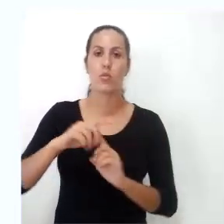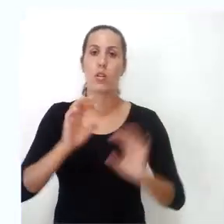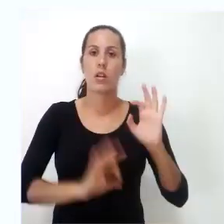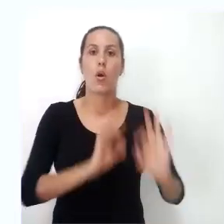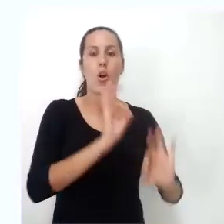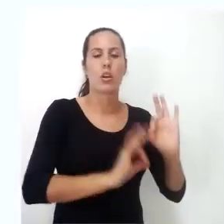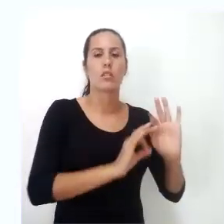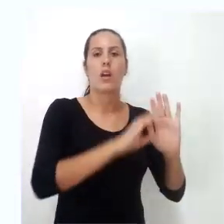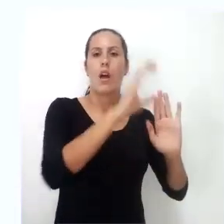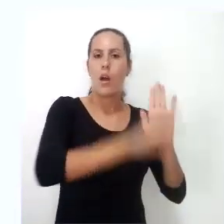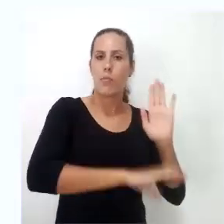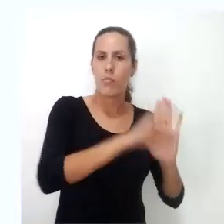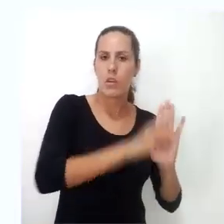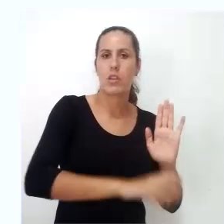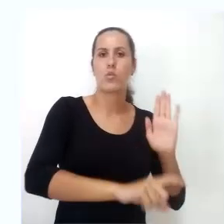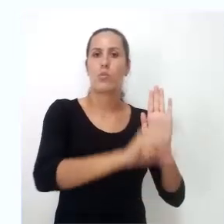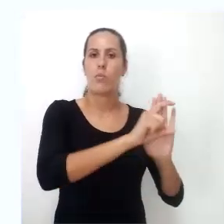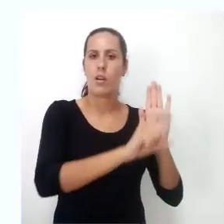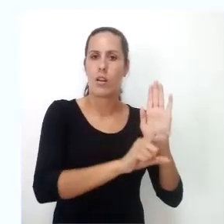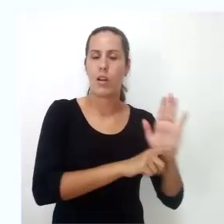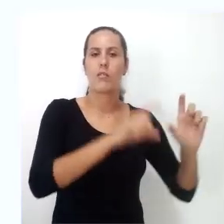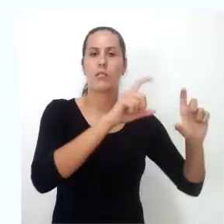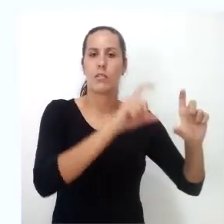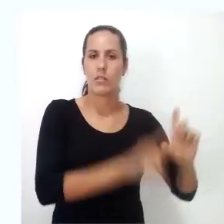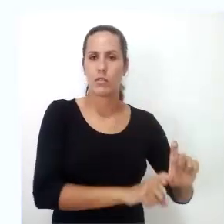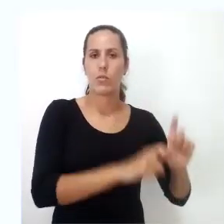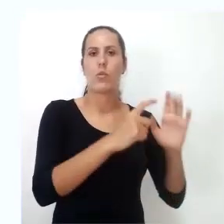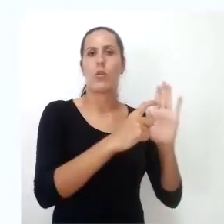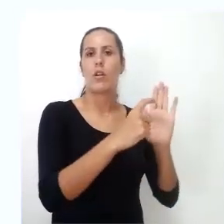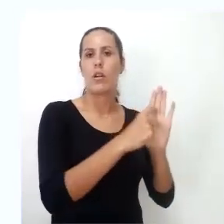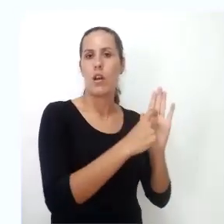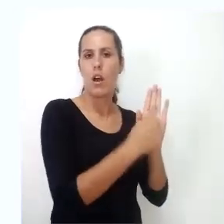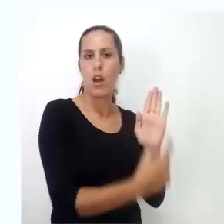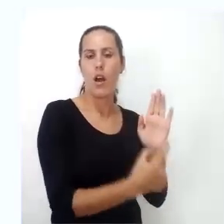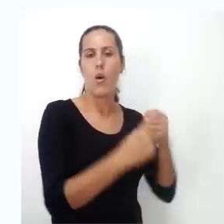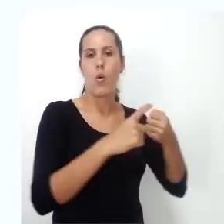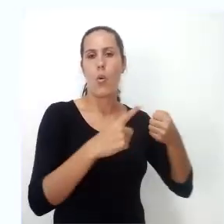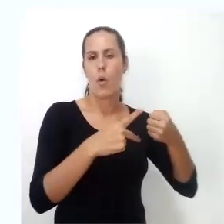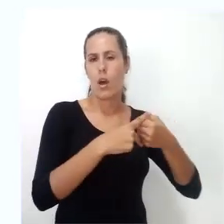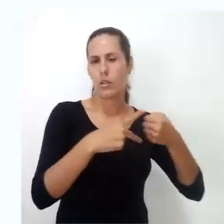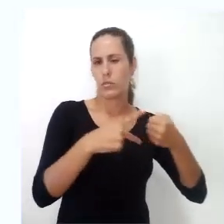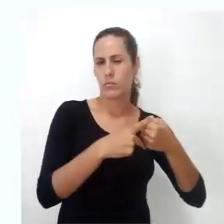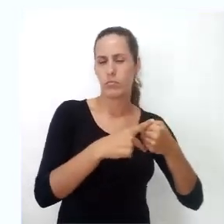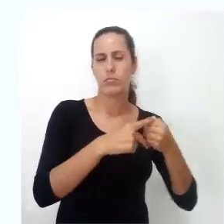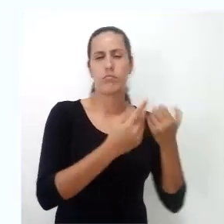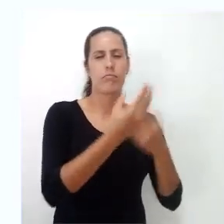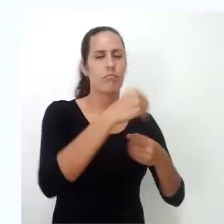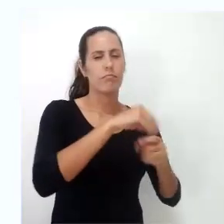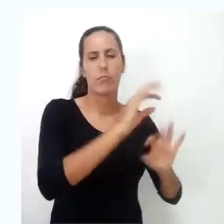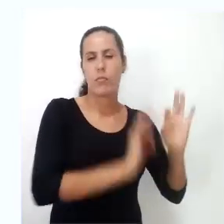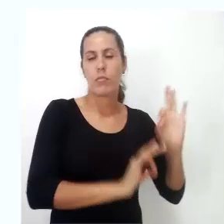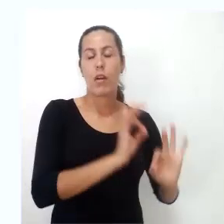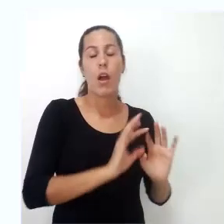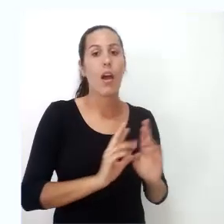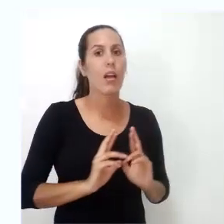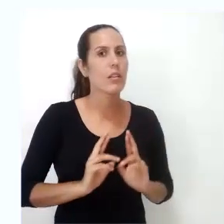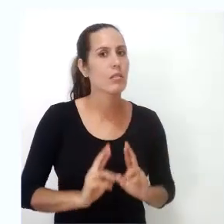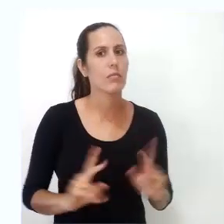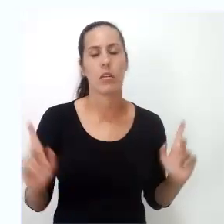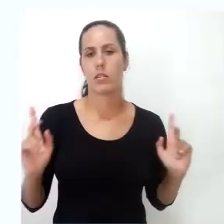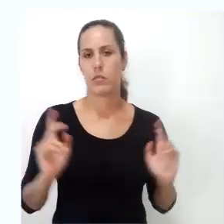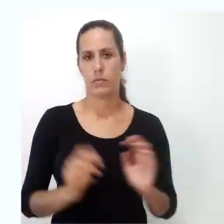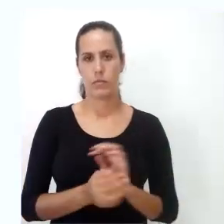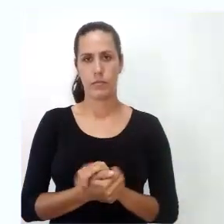ser divididos em capítulos, certo? Seções, parágrafos. Então, há a